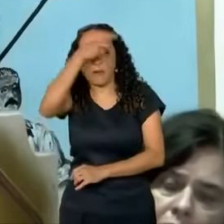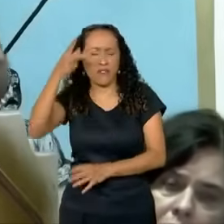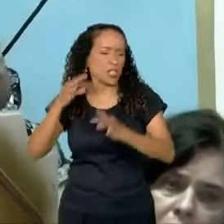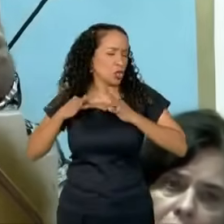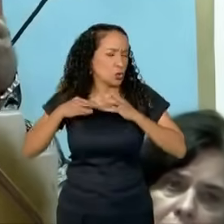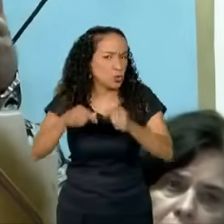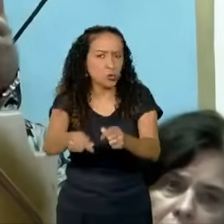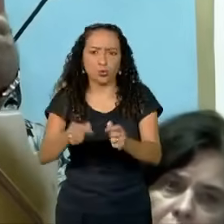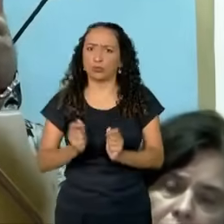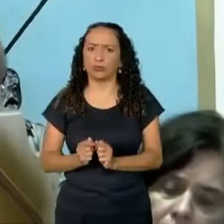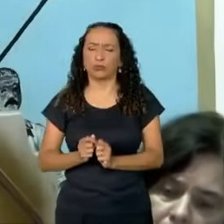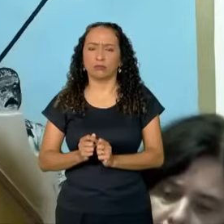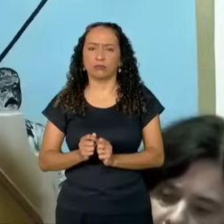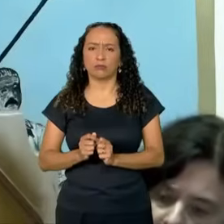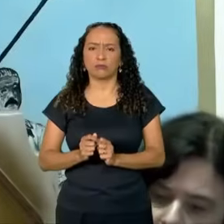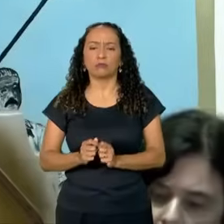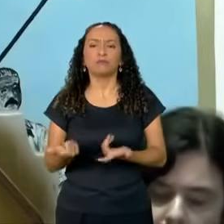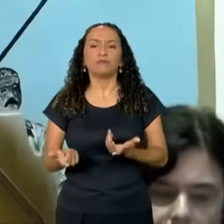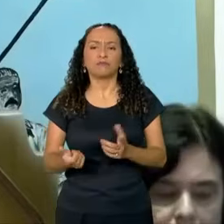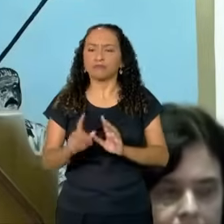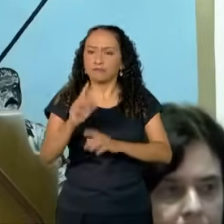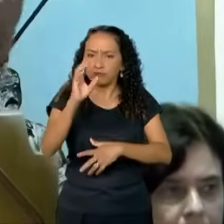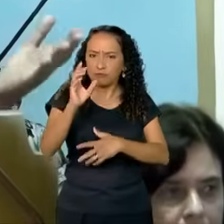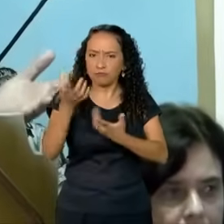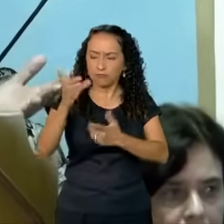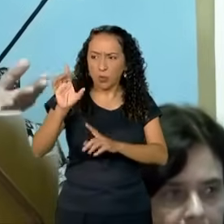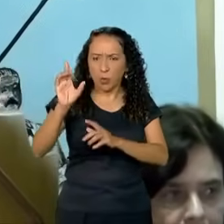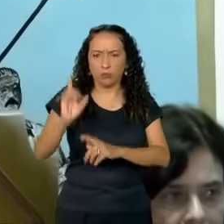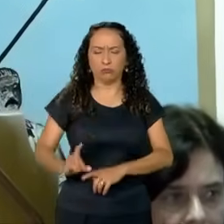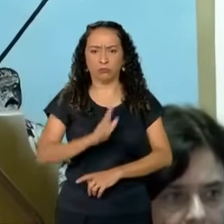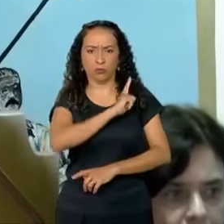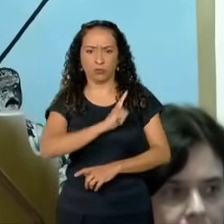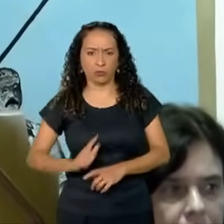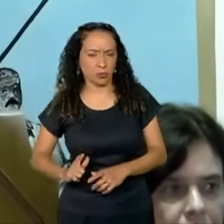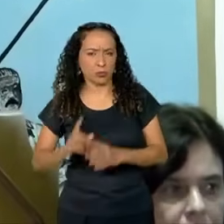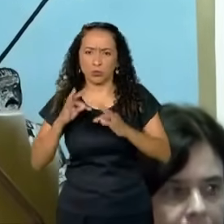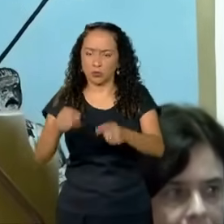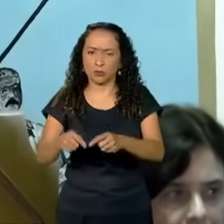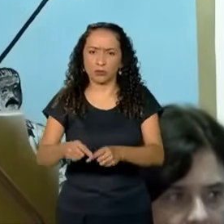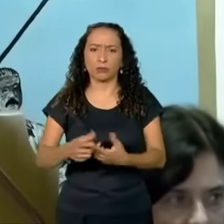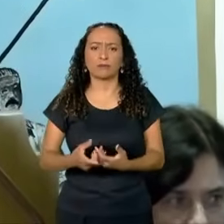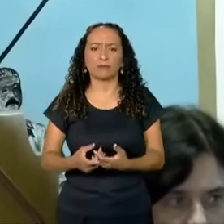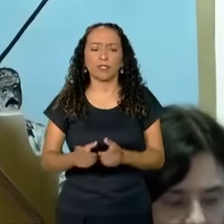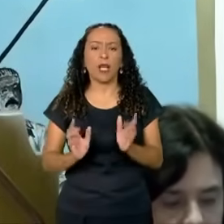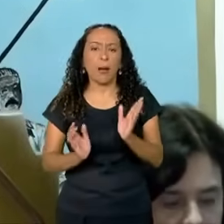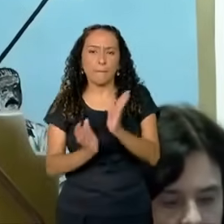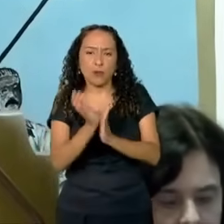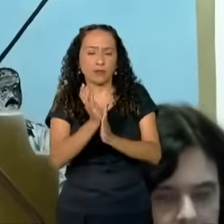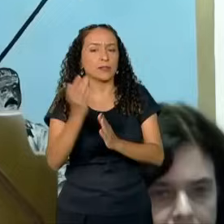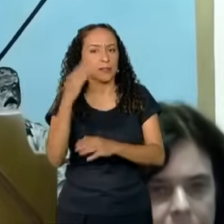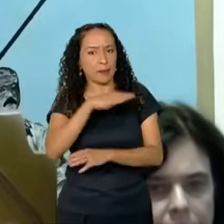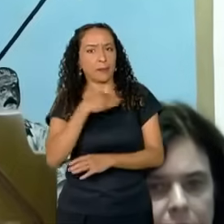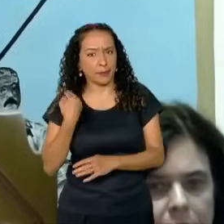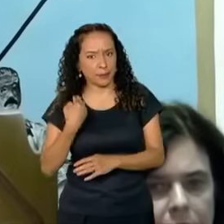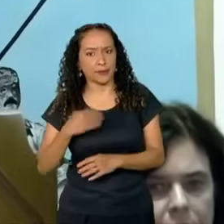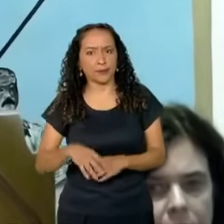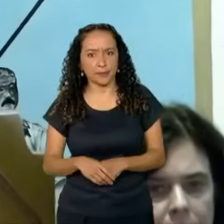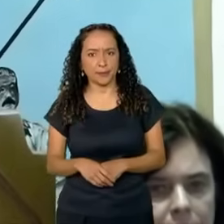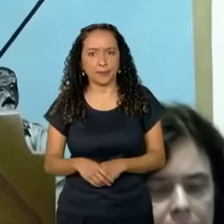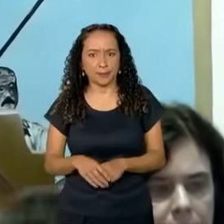Entre um comando do executivo e execução em baixa, vocês todos sabem que a burocracia mata totalmente. Muito obrigado. Tá?